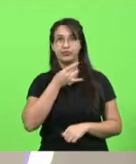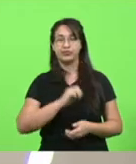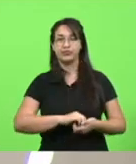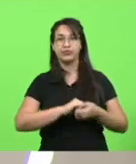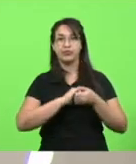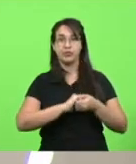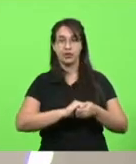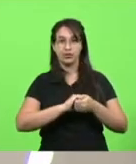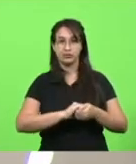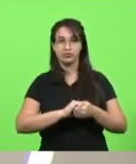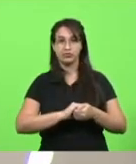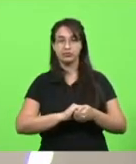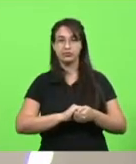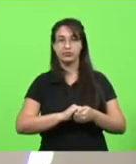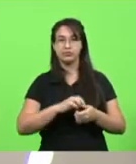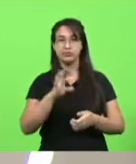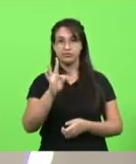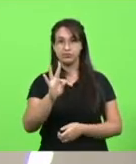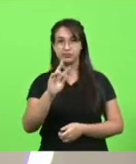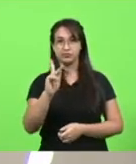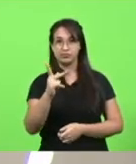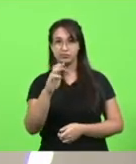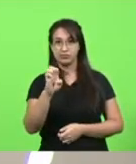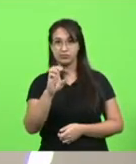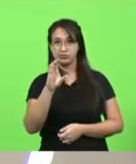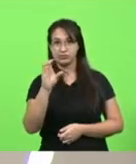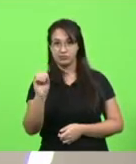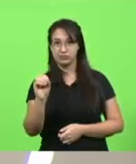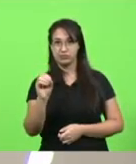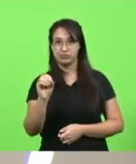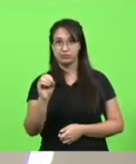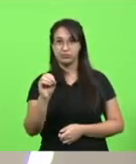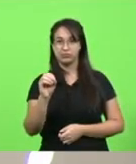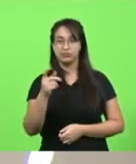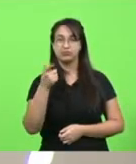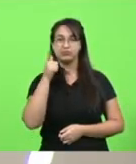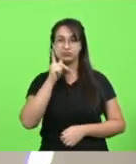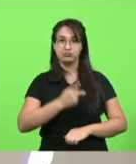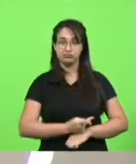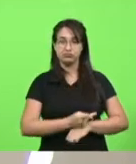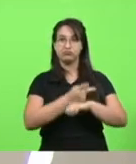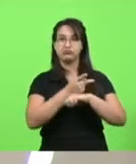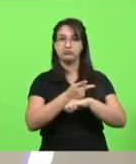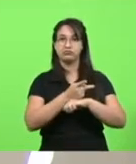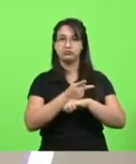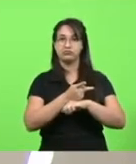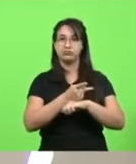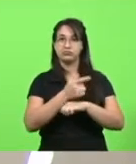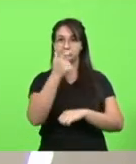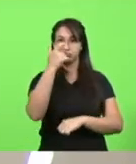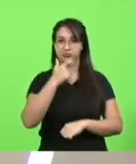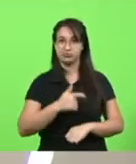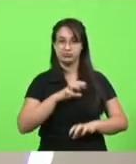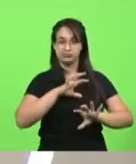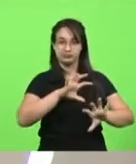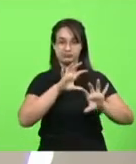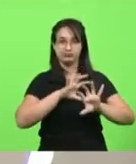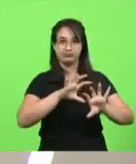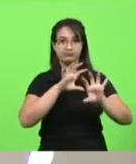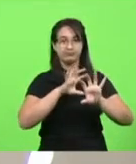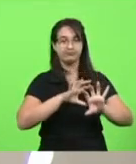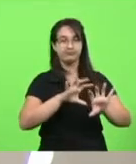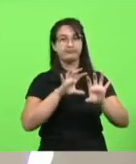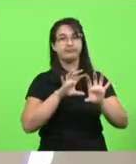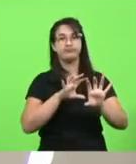Fernando Bupp pela conquista da premiação de uma das personalidades da saúde mais influentes no país, em discussão.